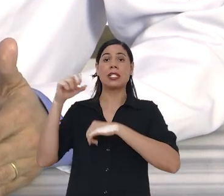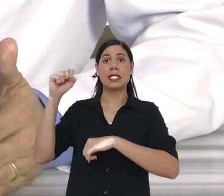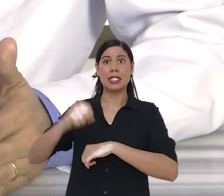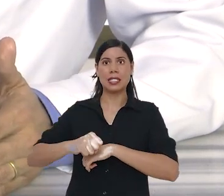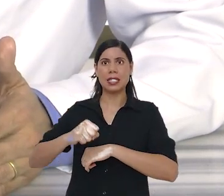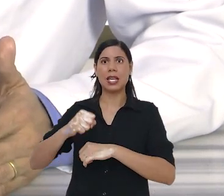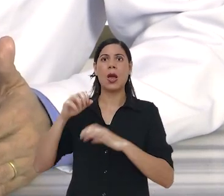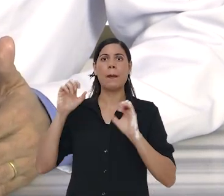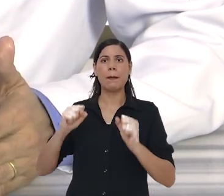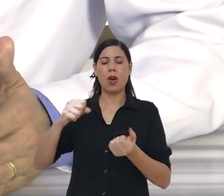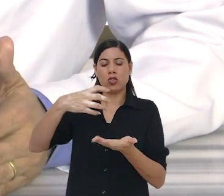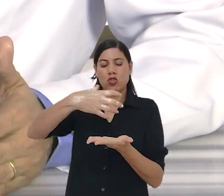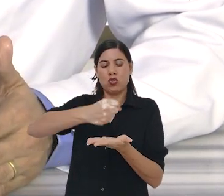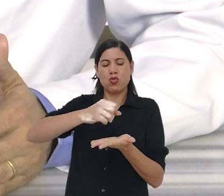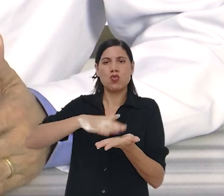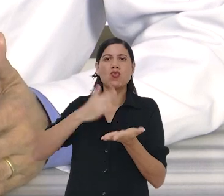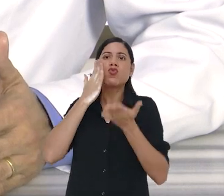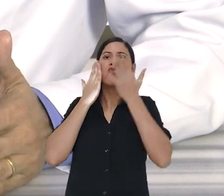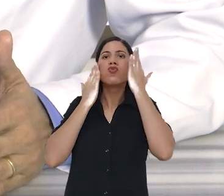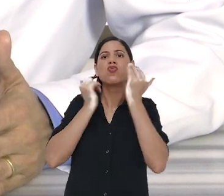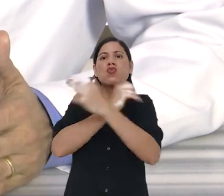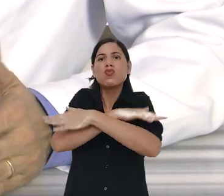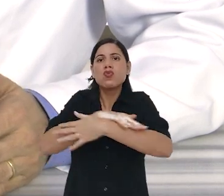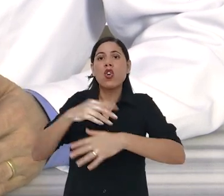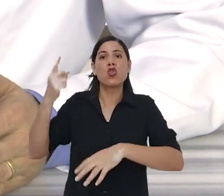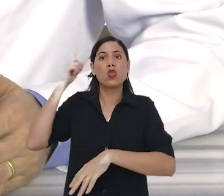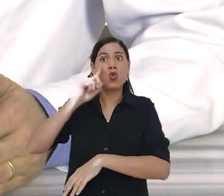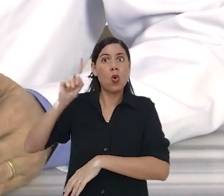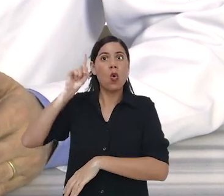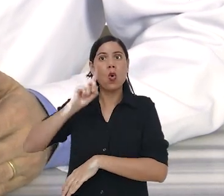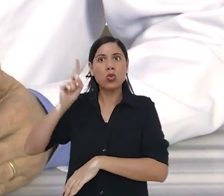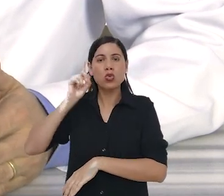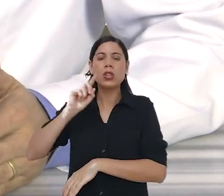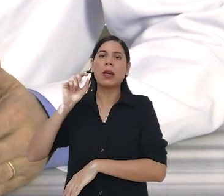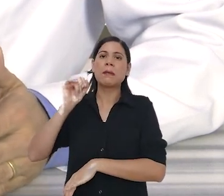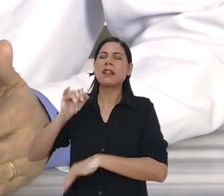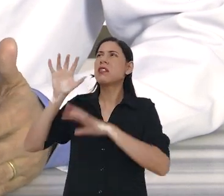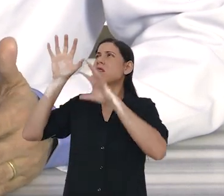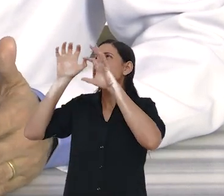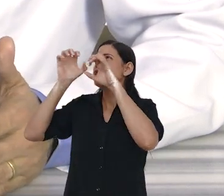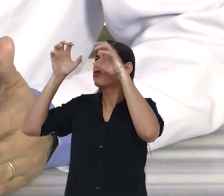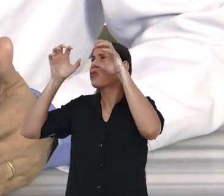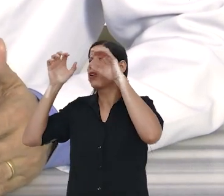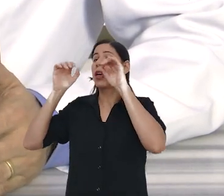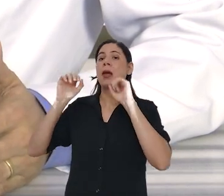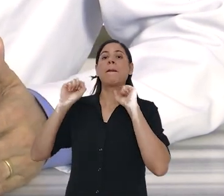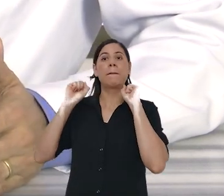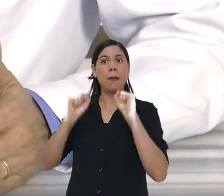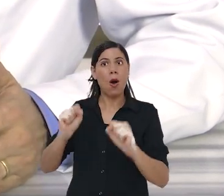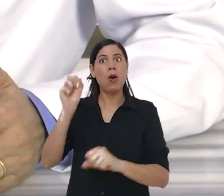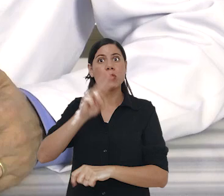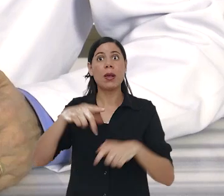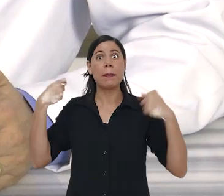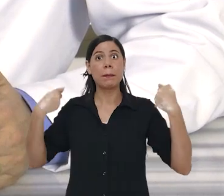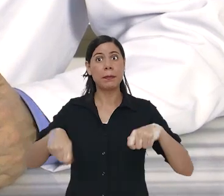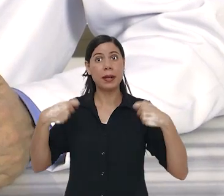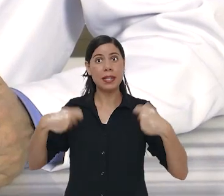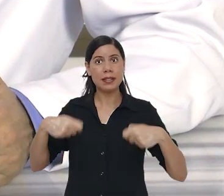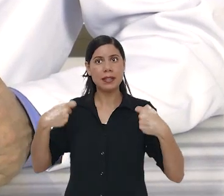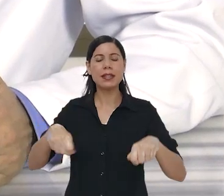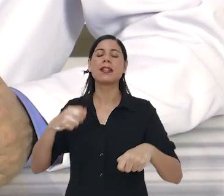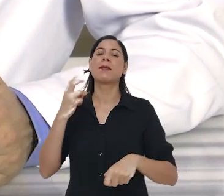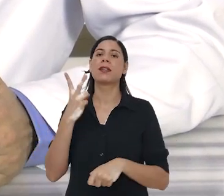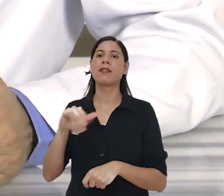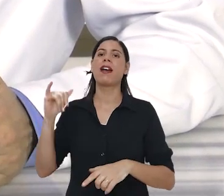estimula que as pessoas usem protetor solar regularmente, todos os dias, mesmo no dia nublado, tem que usar protetor solar, que é uma proteção que tem vários